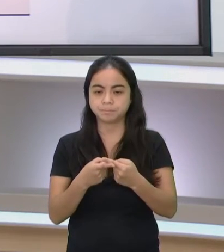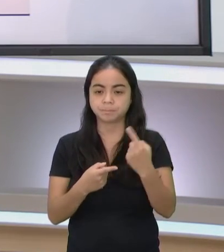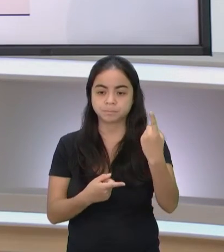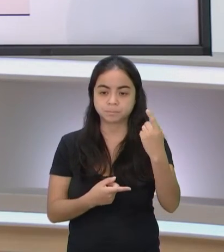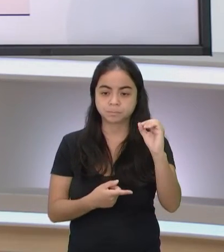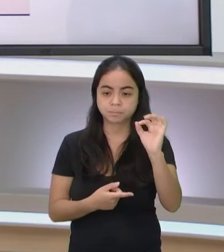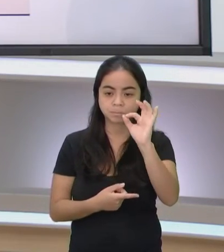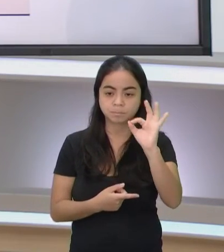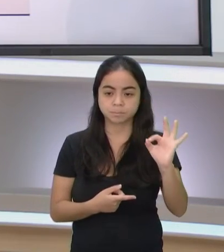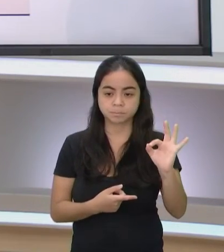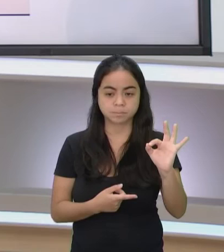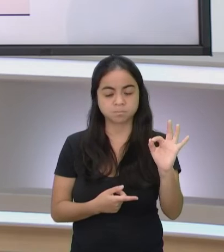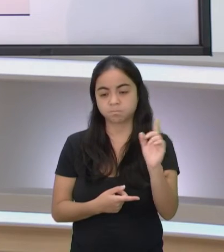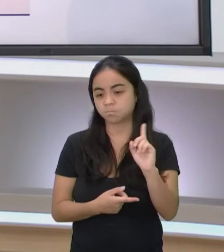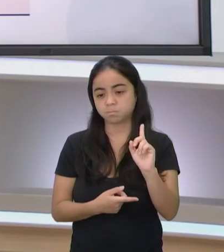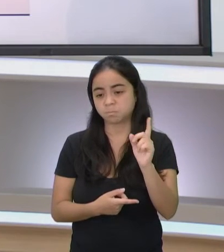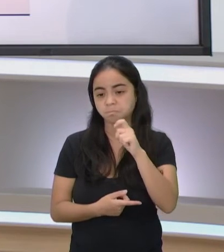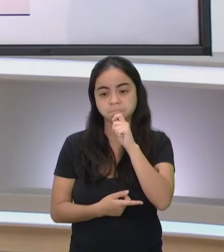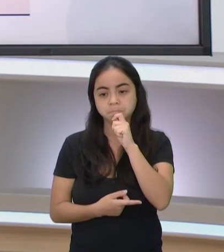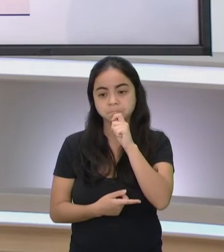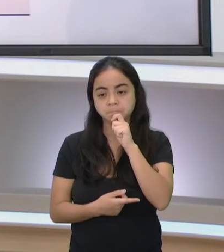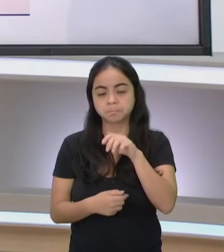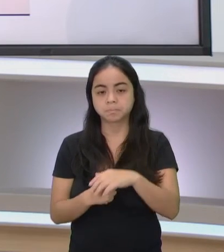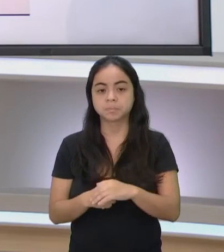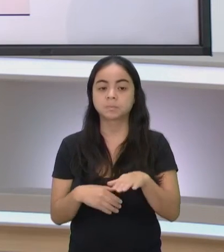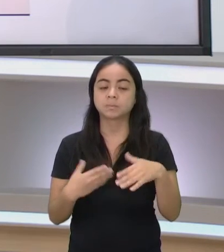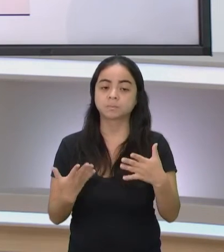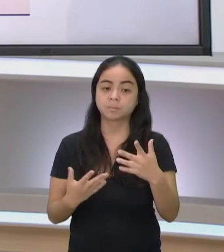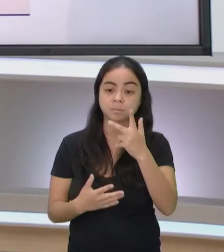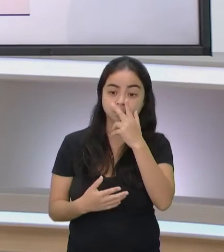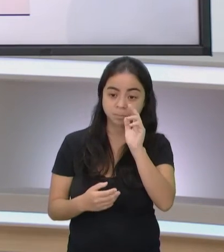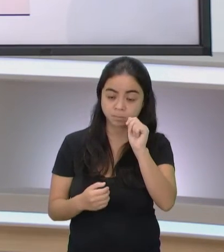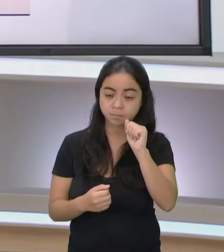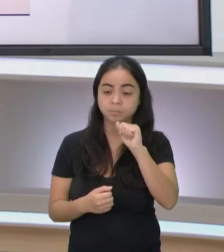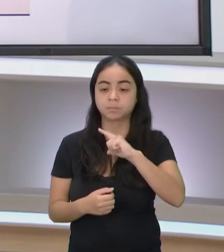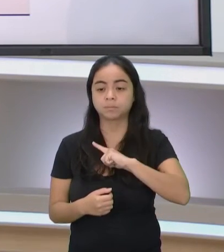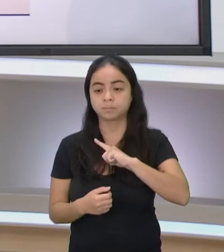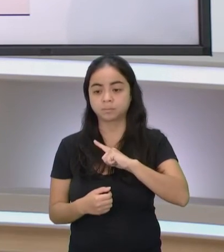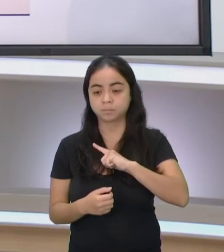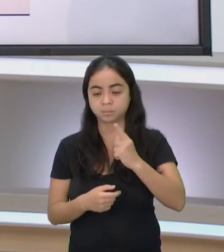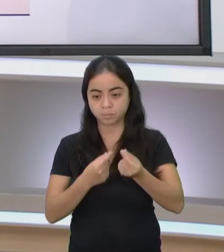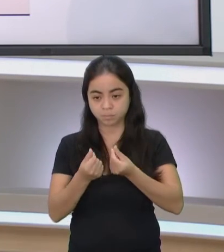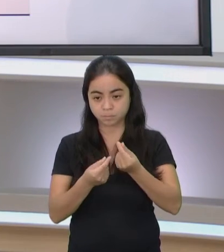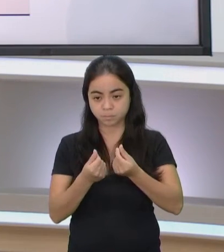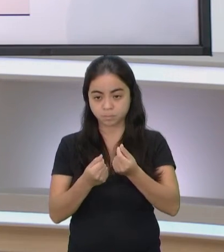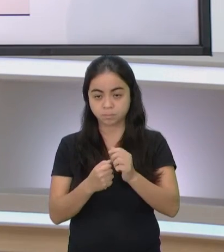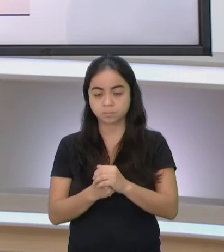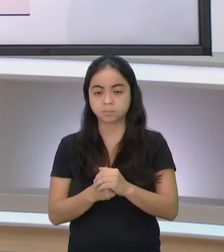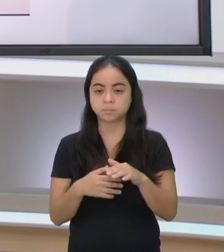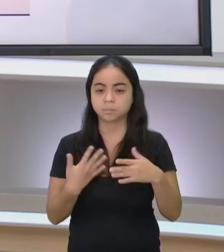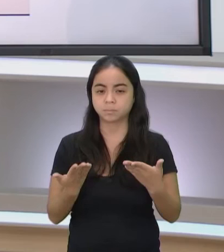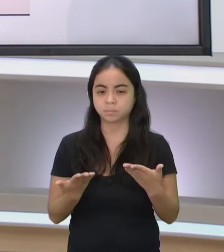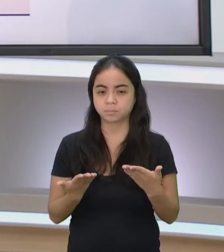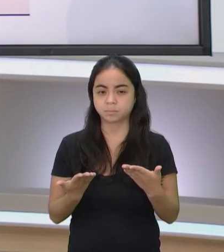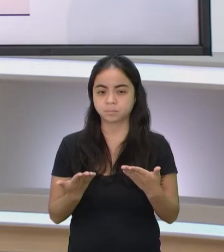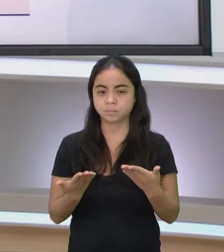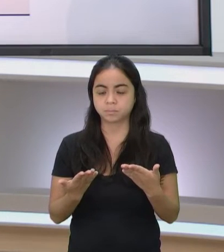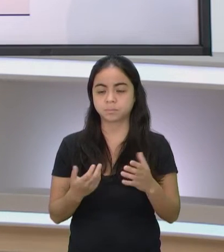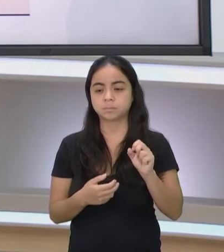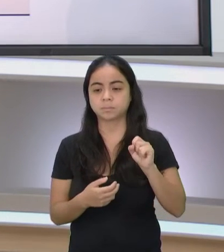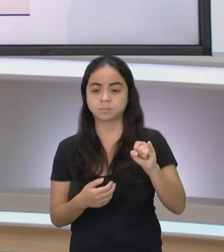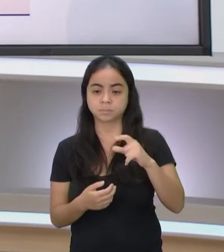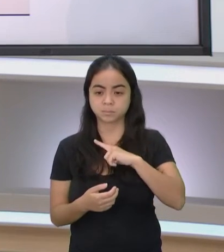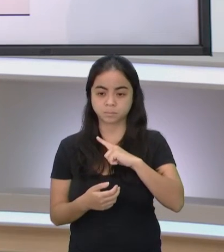100. Aqui não vai dar o 100%. Então, provavelmente sobrou dinheiro. E aí fica a reflexão. O que vocês fariam se